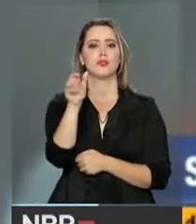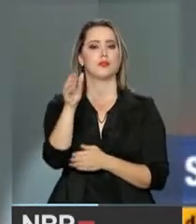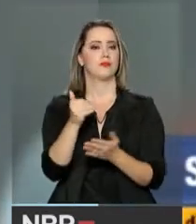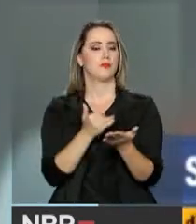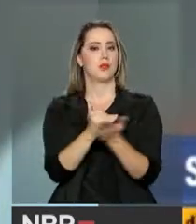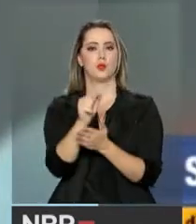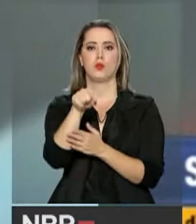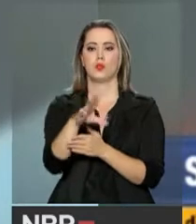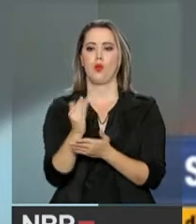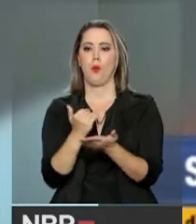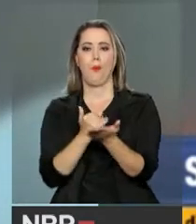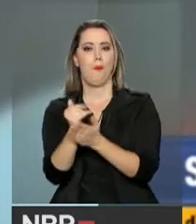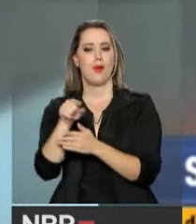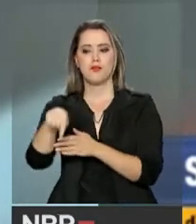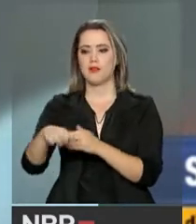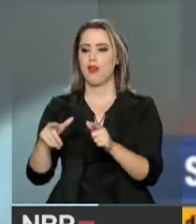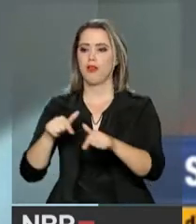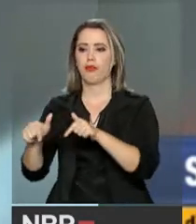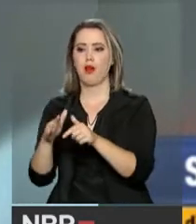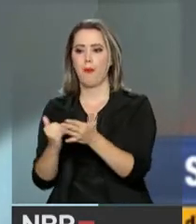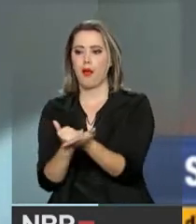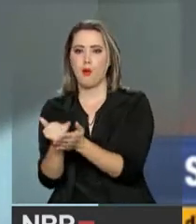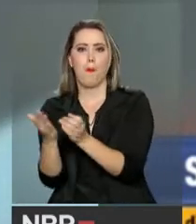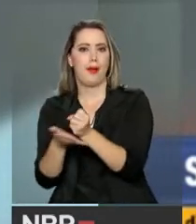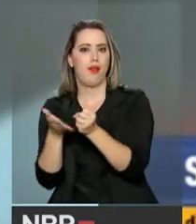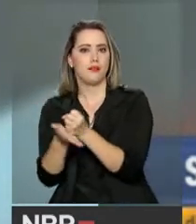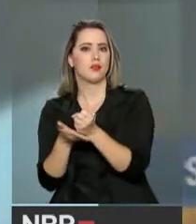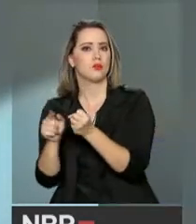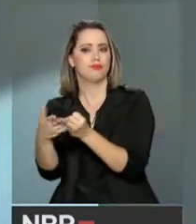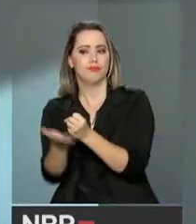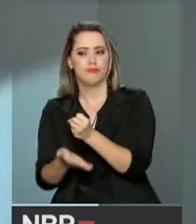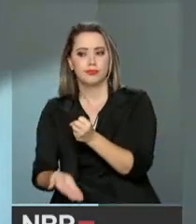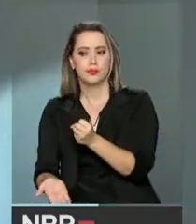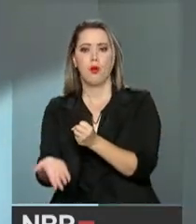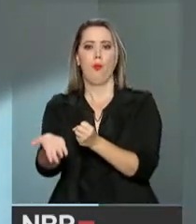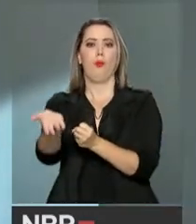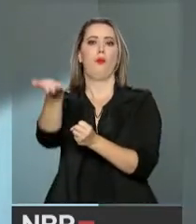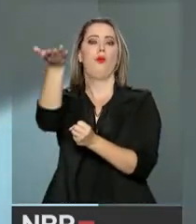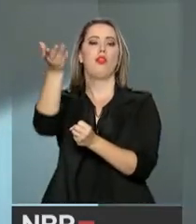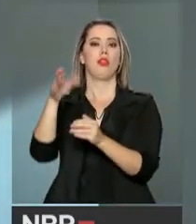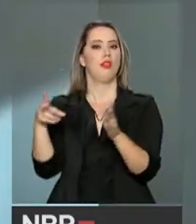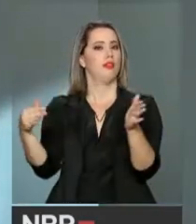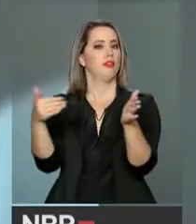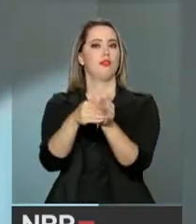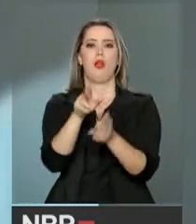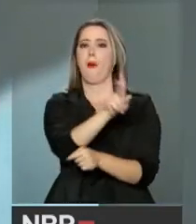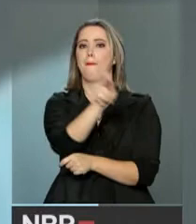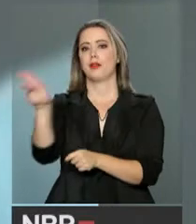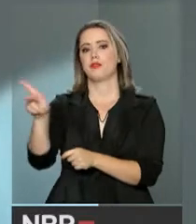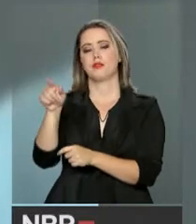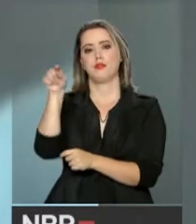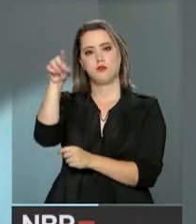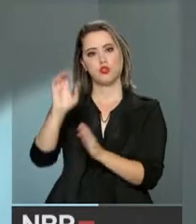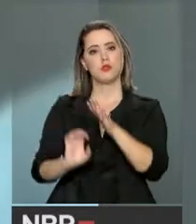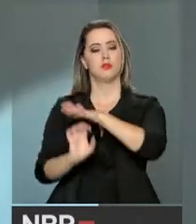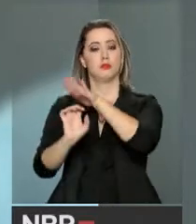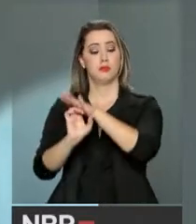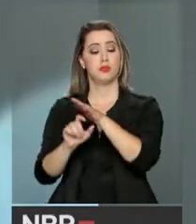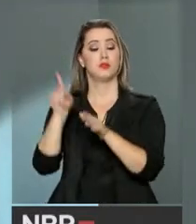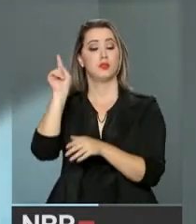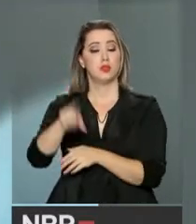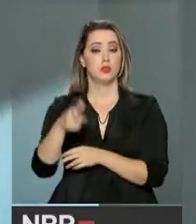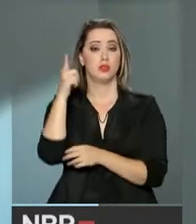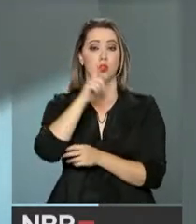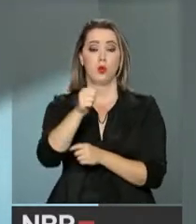o colaborador que está lá na operação, que está lá na fábrica, até a presidência, né? É um fator de sucesso, né, de